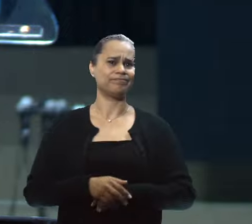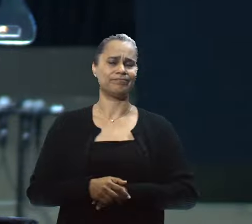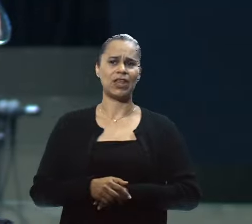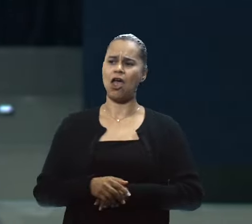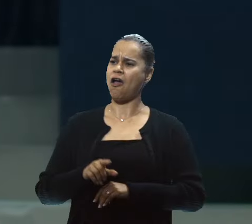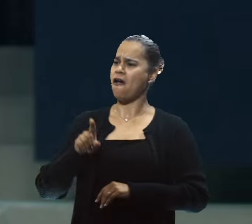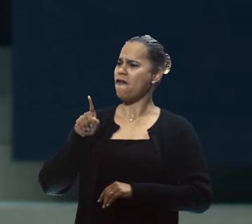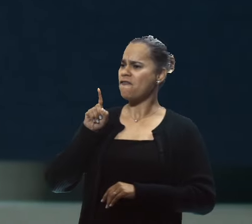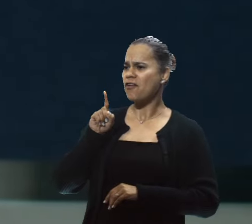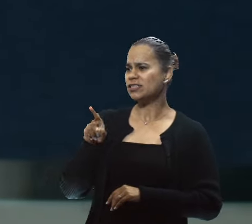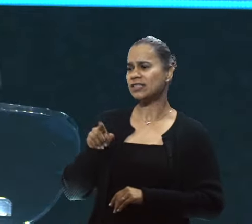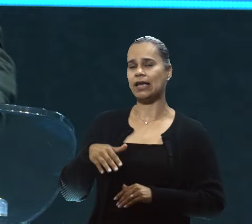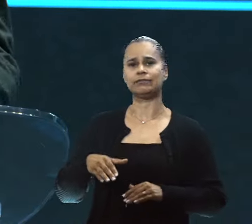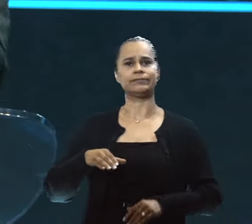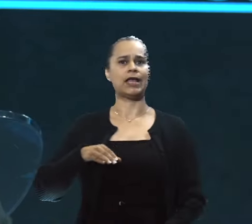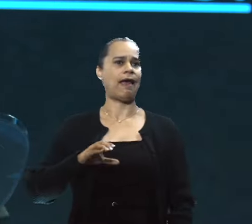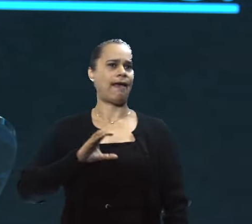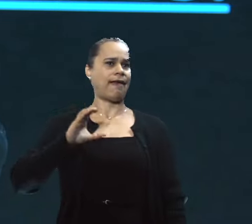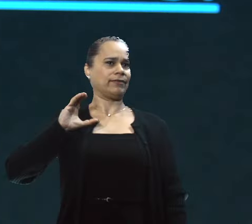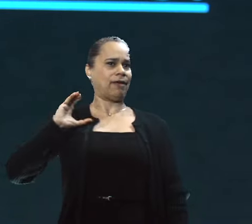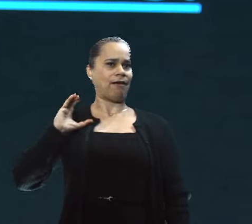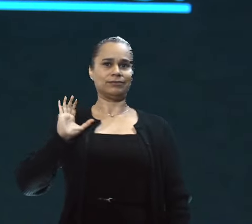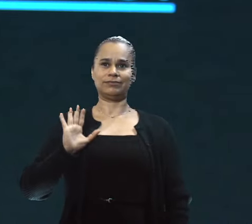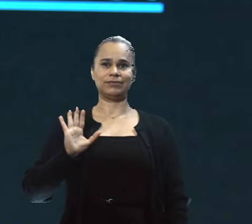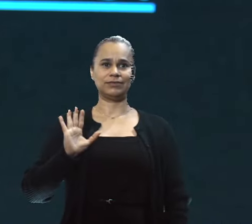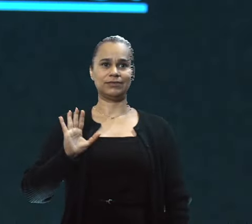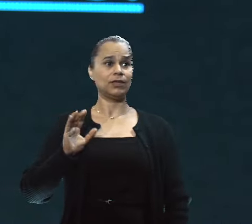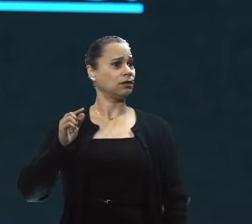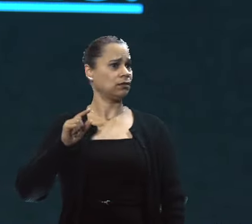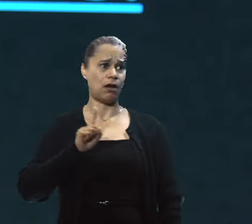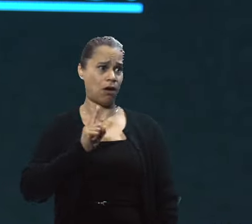você é um isentão. Não sou, eu estou pregando a Bíblia para você.